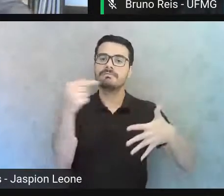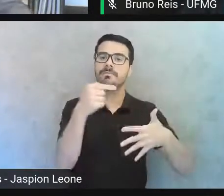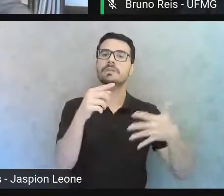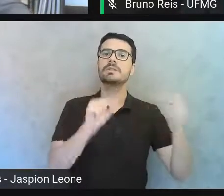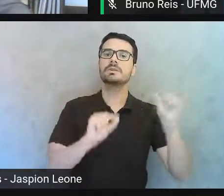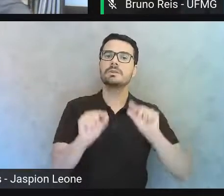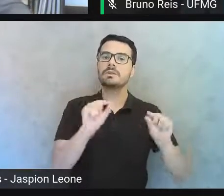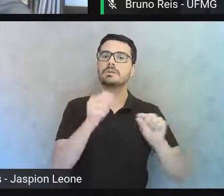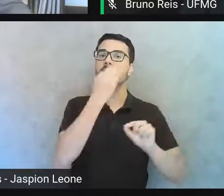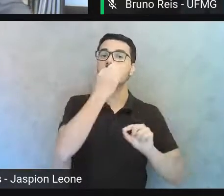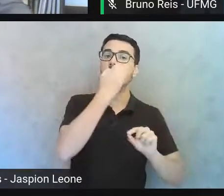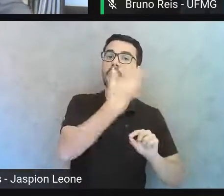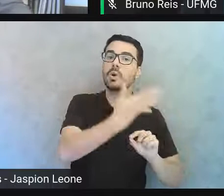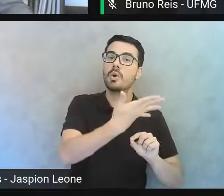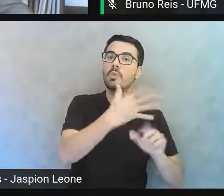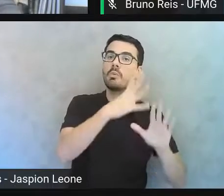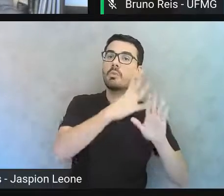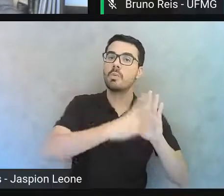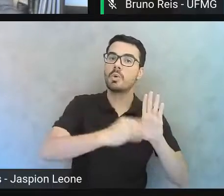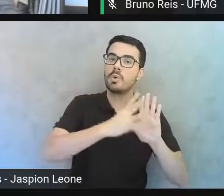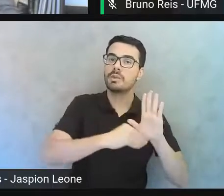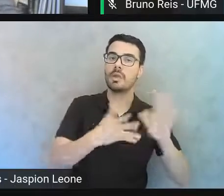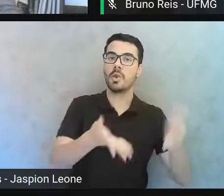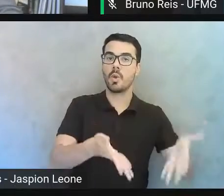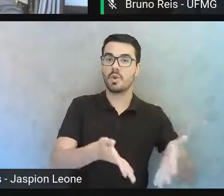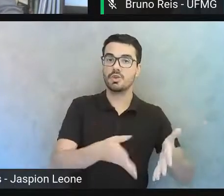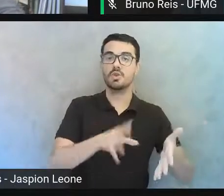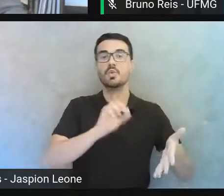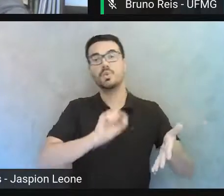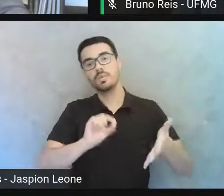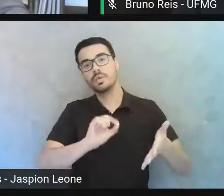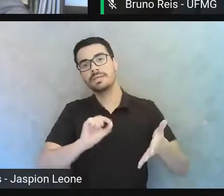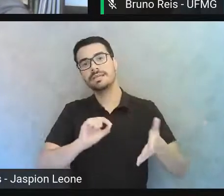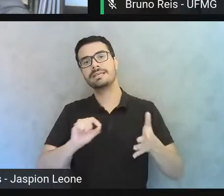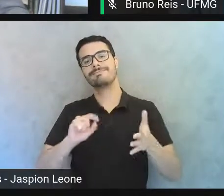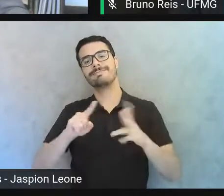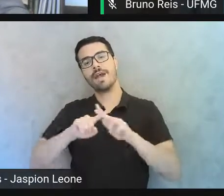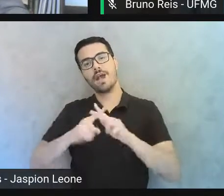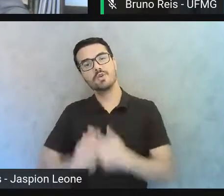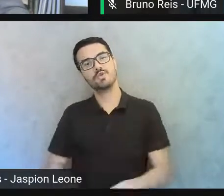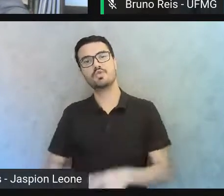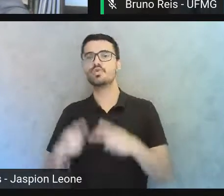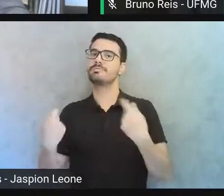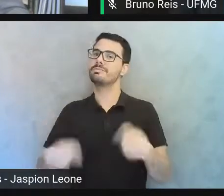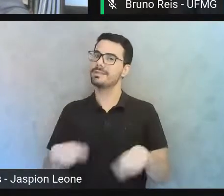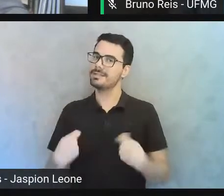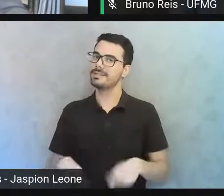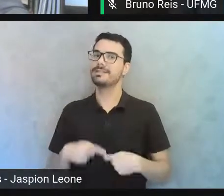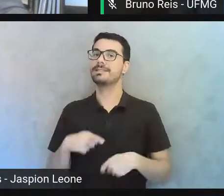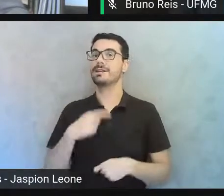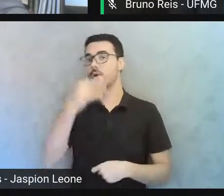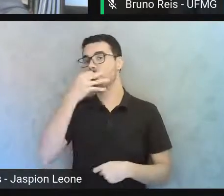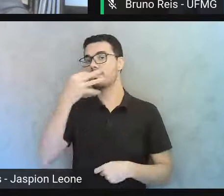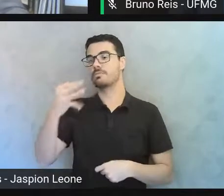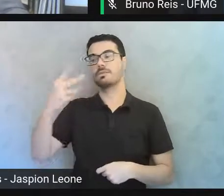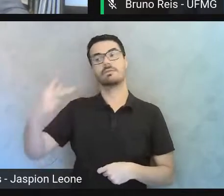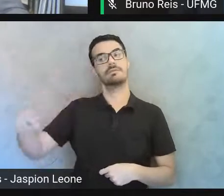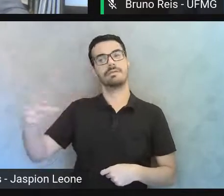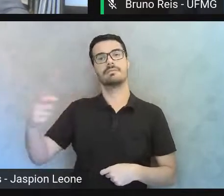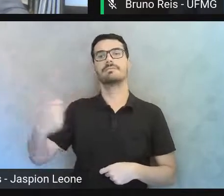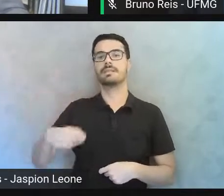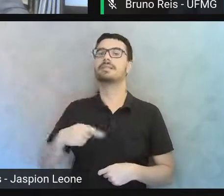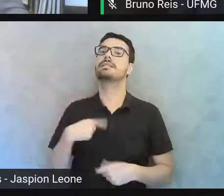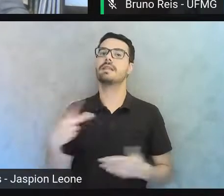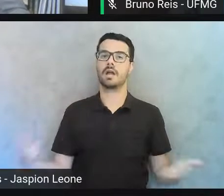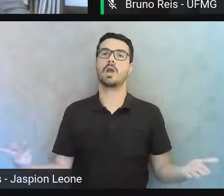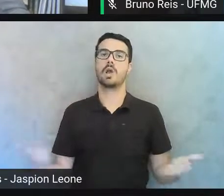do nosso atual modelo de financiamento eleitoral e os ajustes que, na opinião dele, deveriam ser